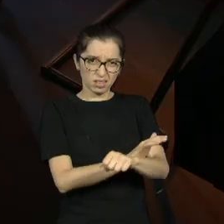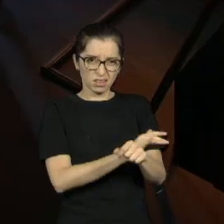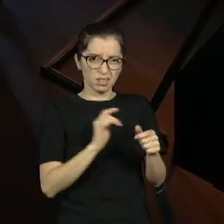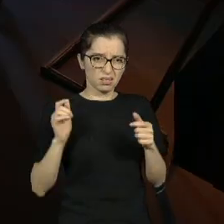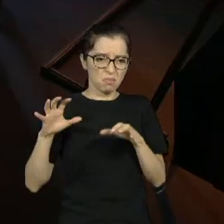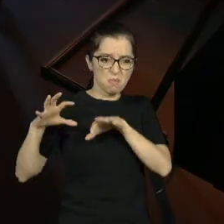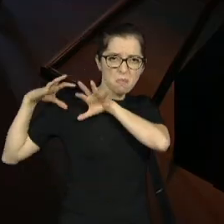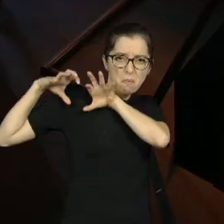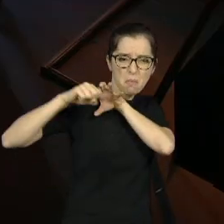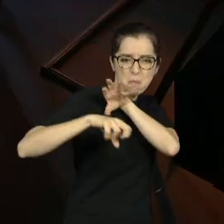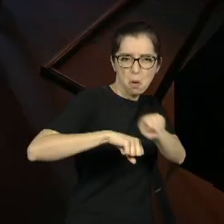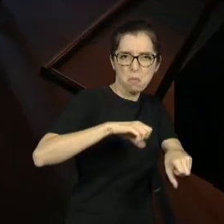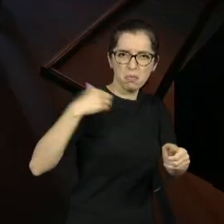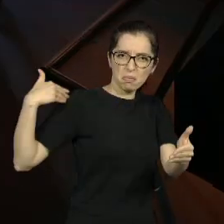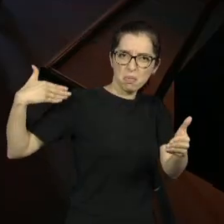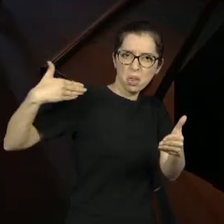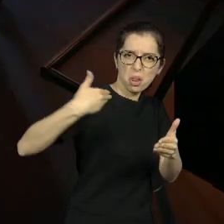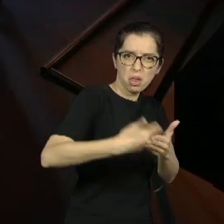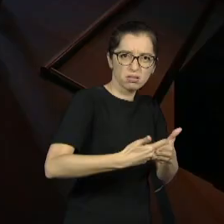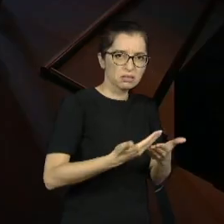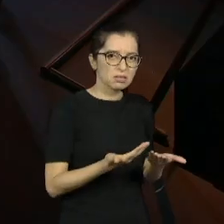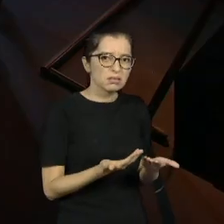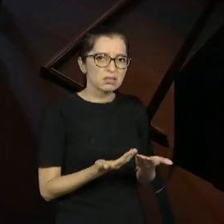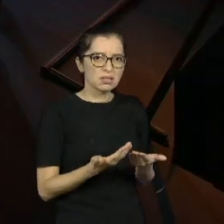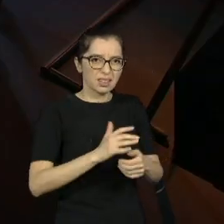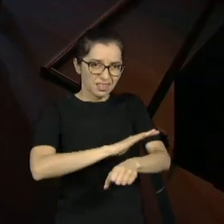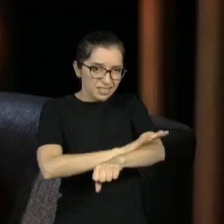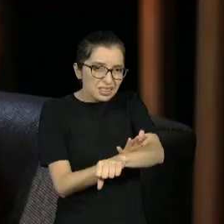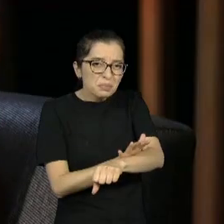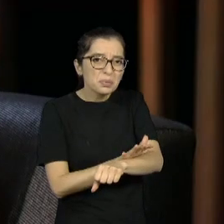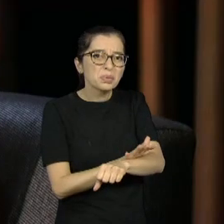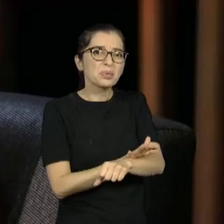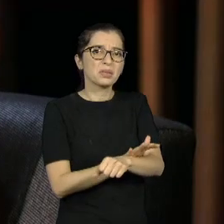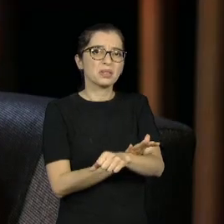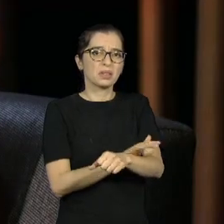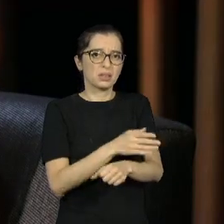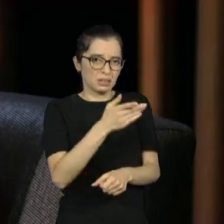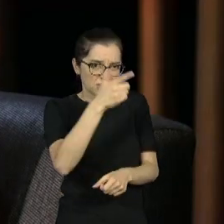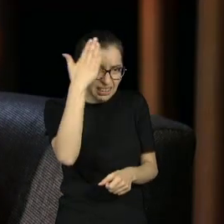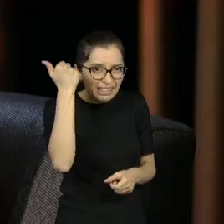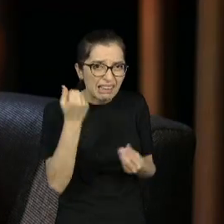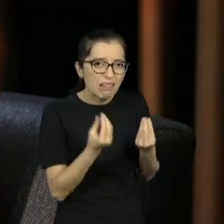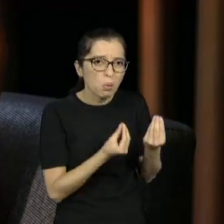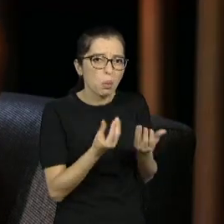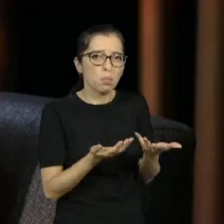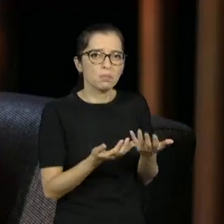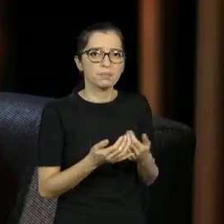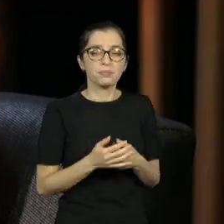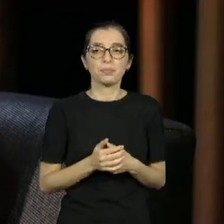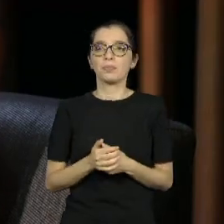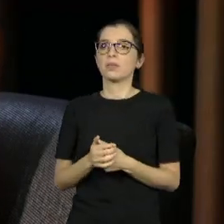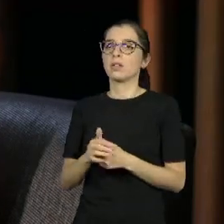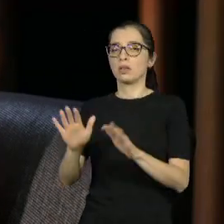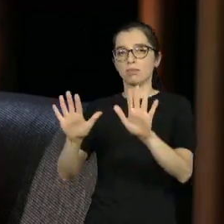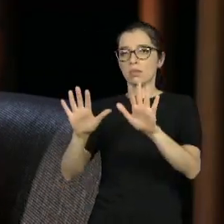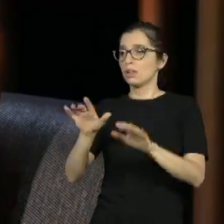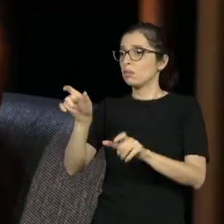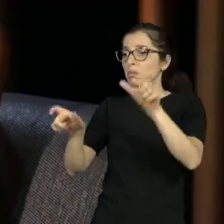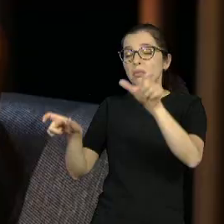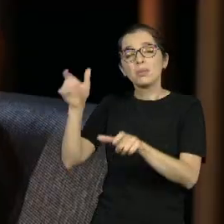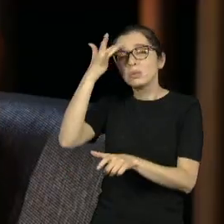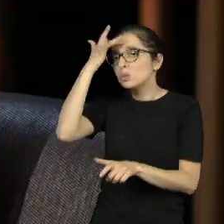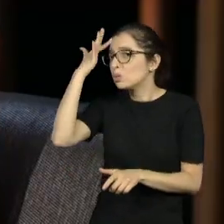Então explique de uma forma simples para a gente entender nada mais nada menos de mostrar como o racismo faz parte da nossa